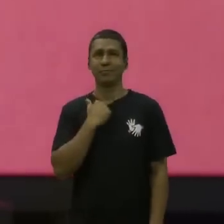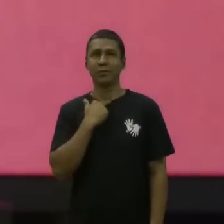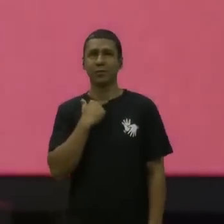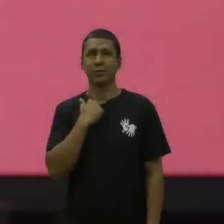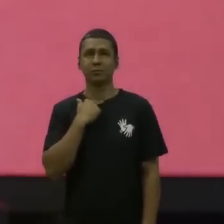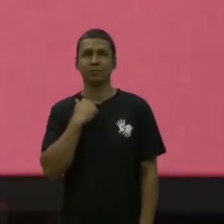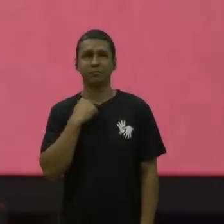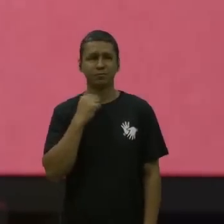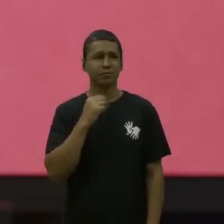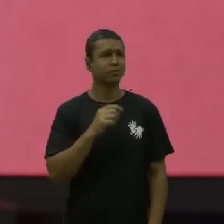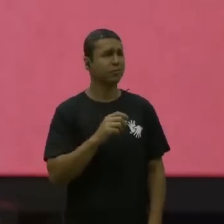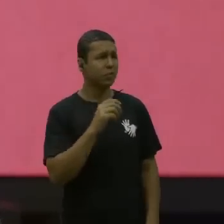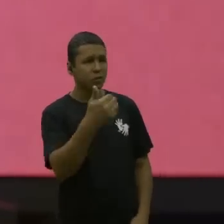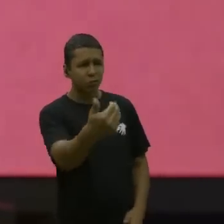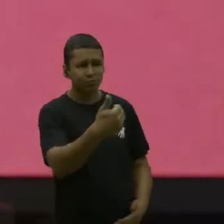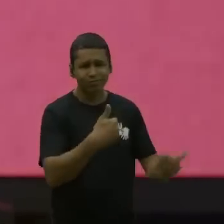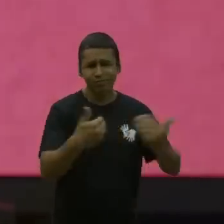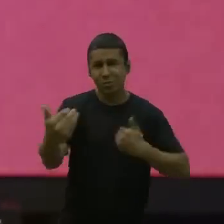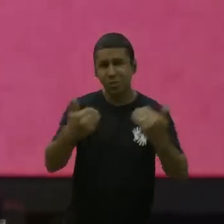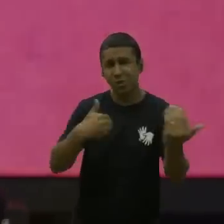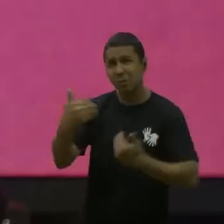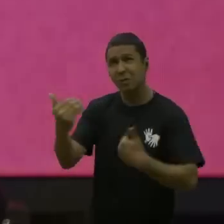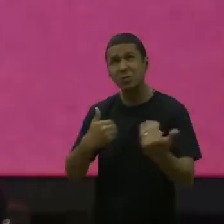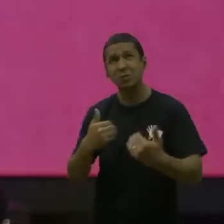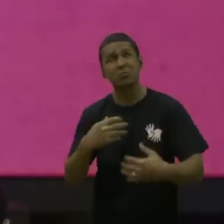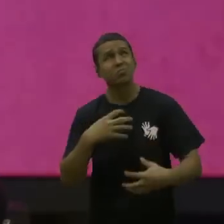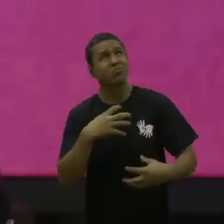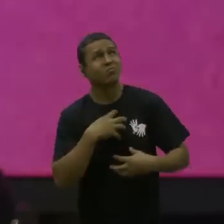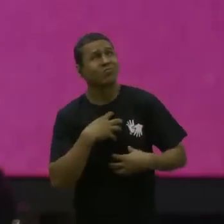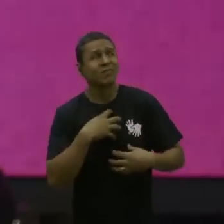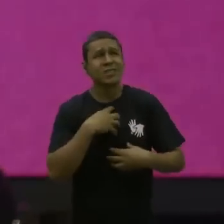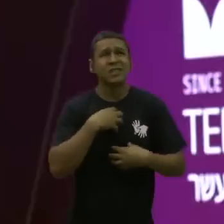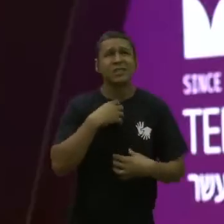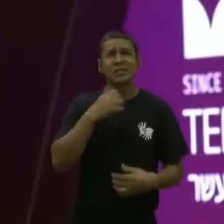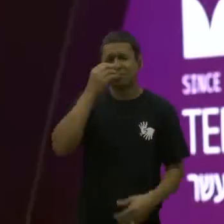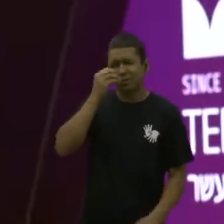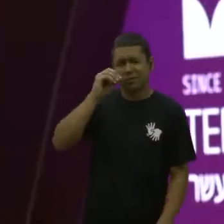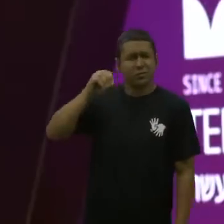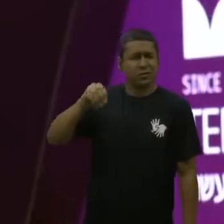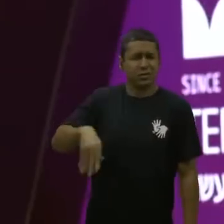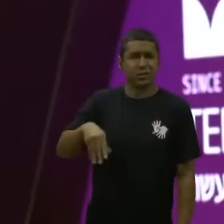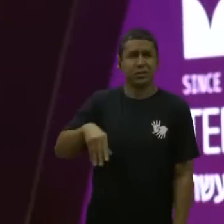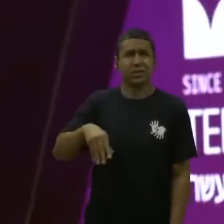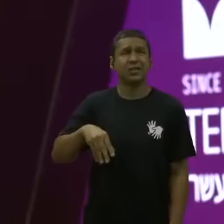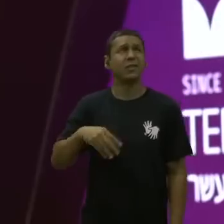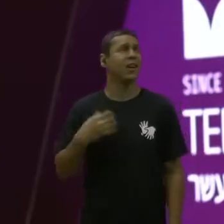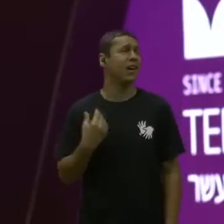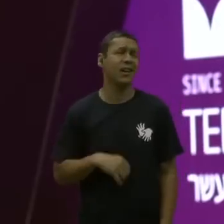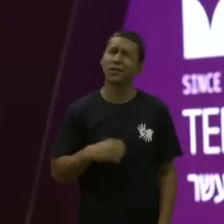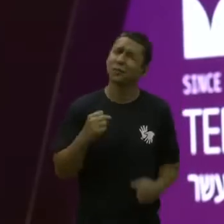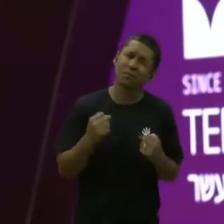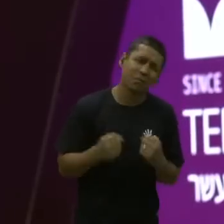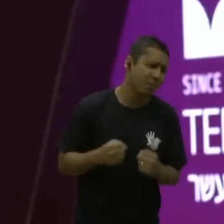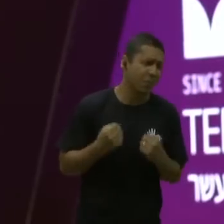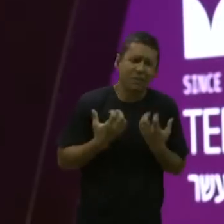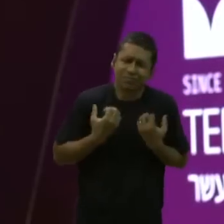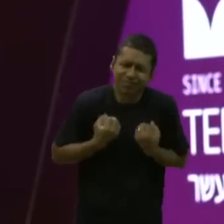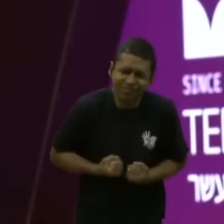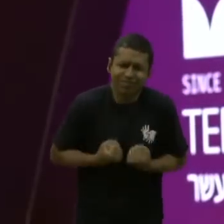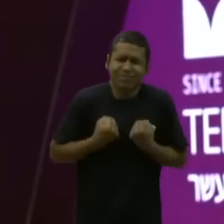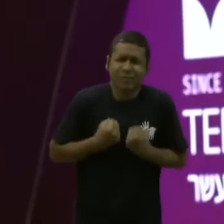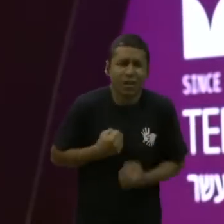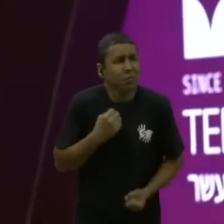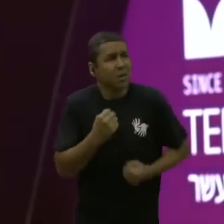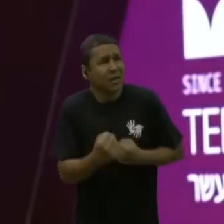Toda pessoa que entrou aqui com sentimento de desistência, que está me ouvindo e está dizendo: eu não aguento mais caminhar, estou